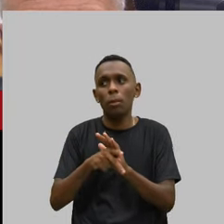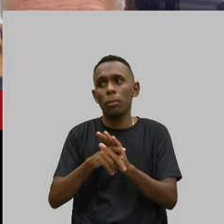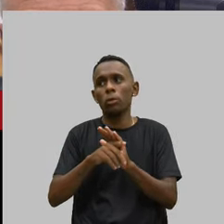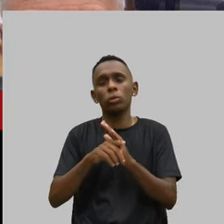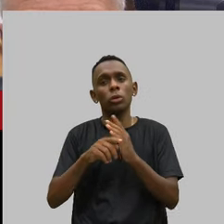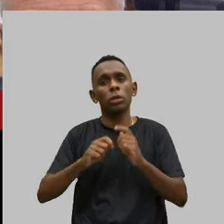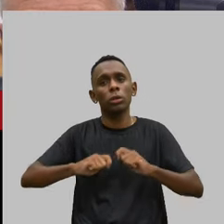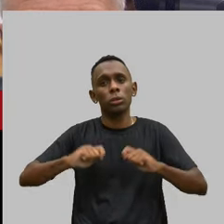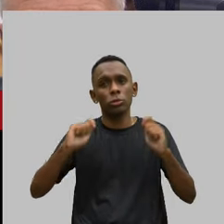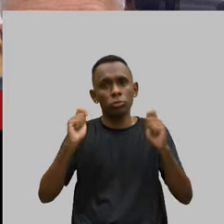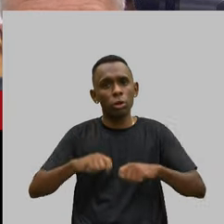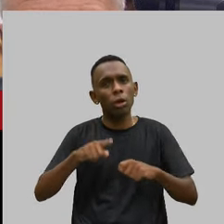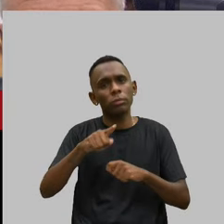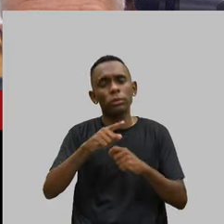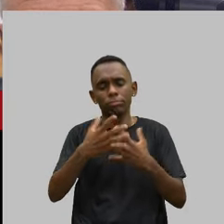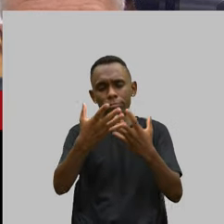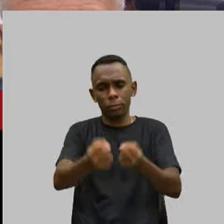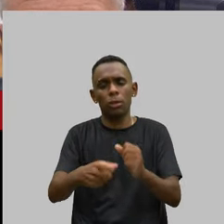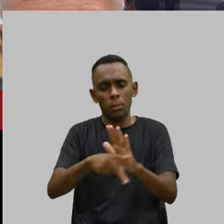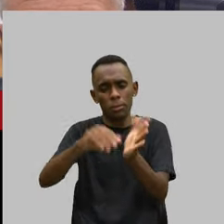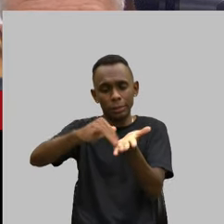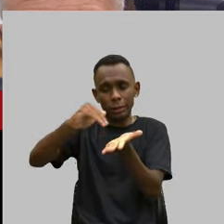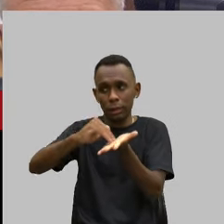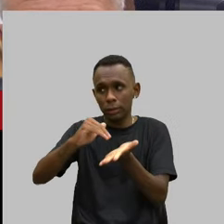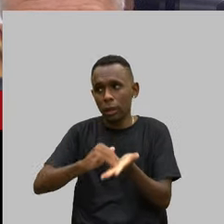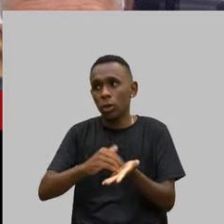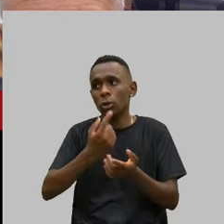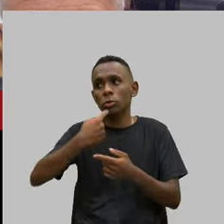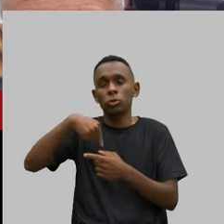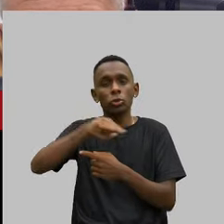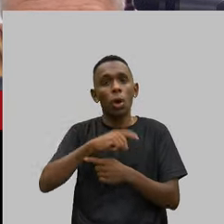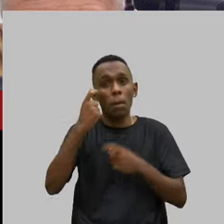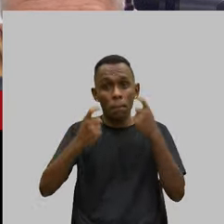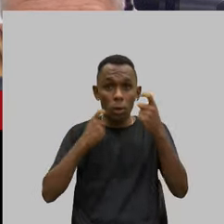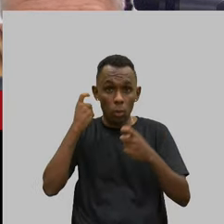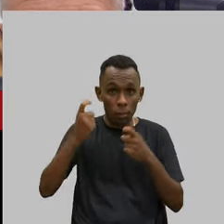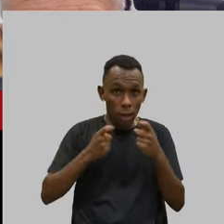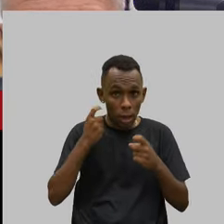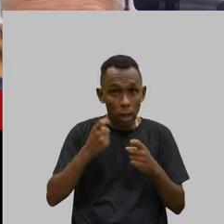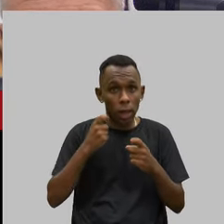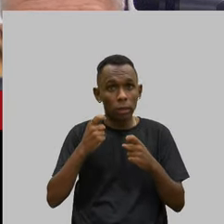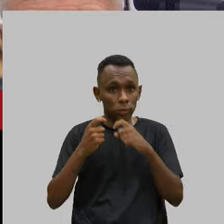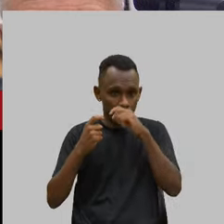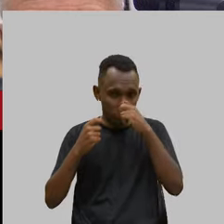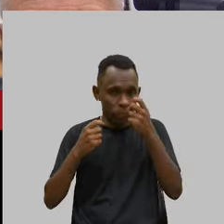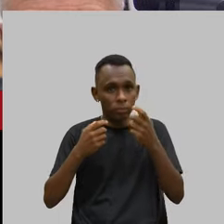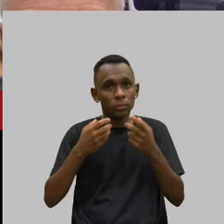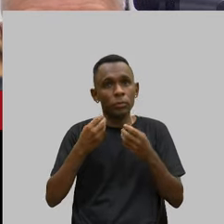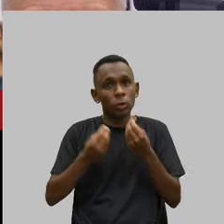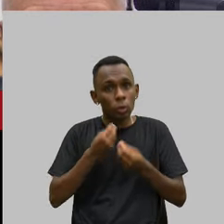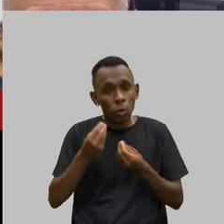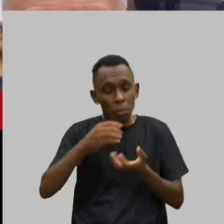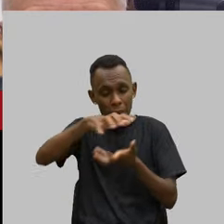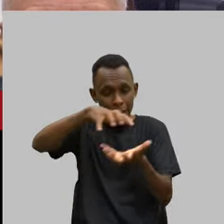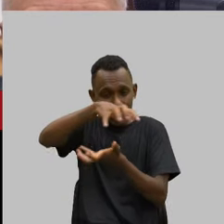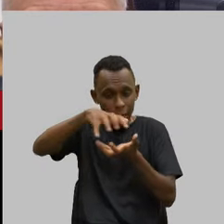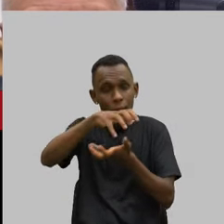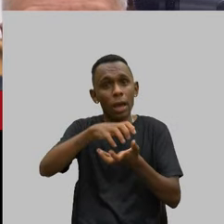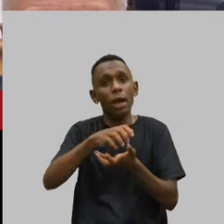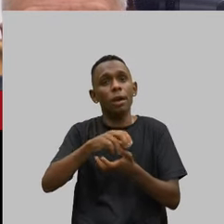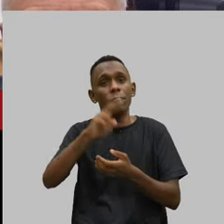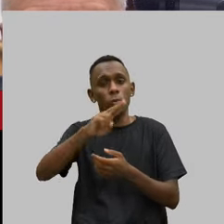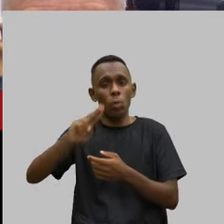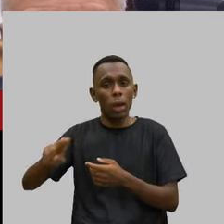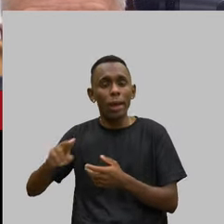que você assumiu a secretaria nós estamos preocupados com os desfechos da greve da ueng continuidade da